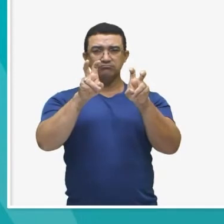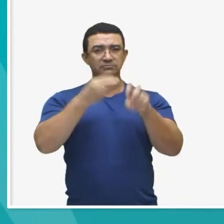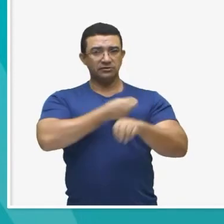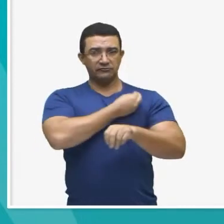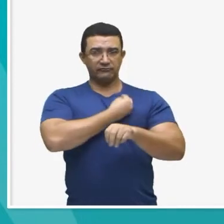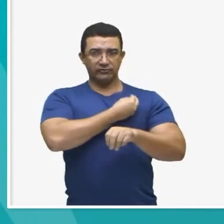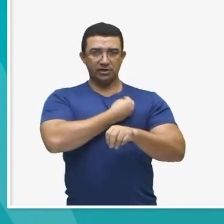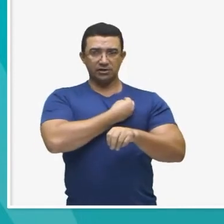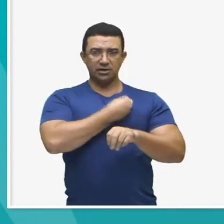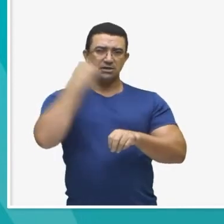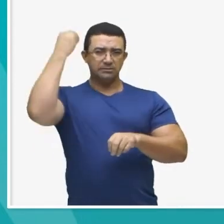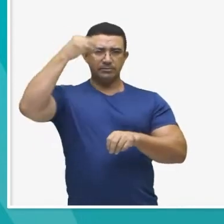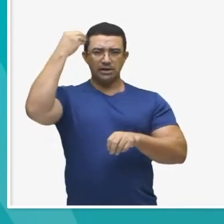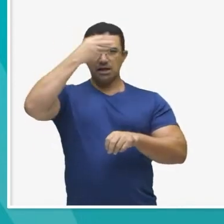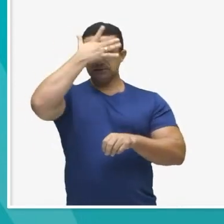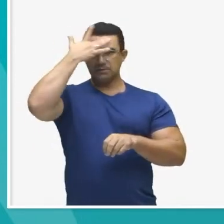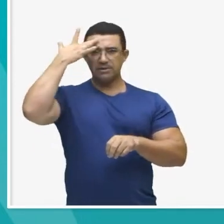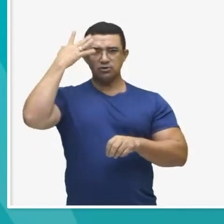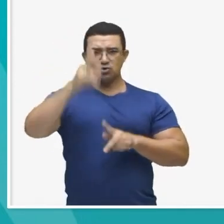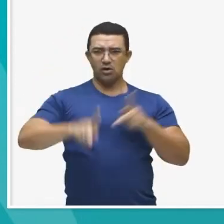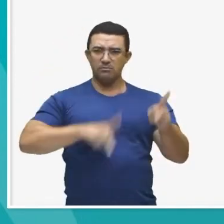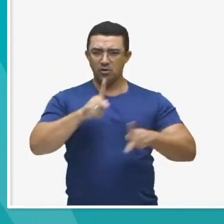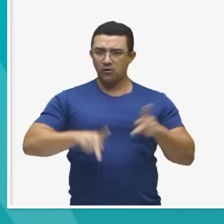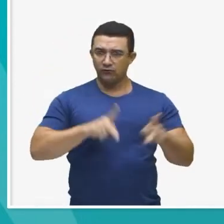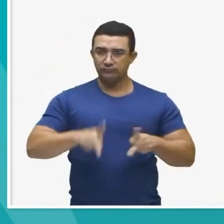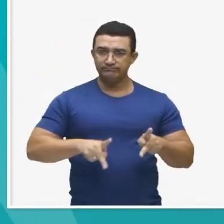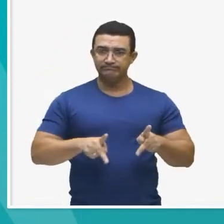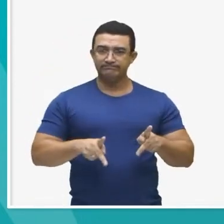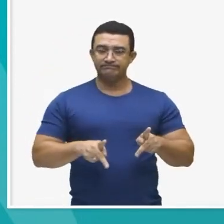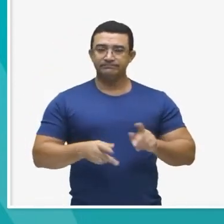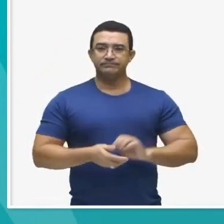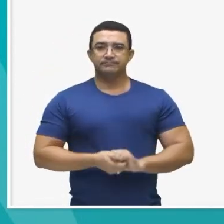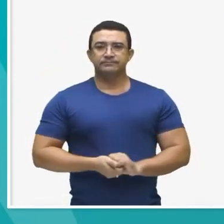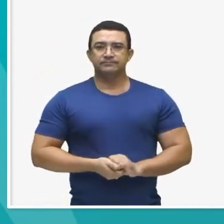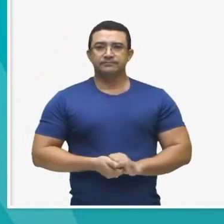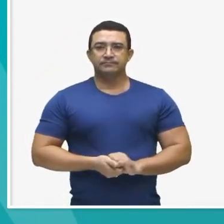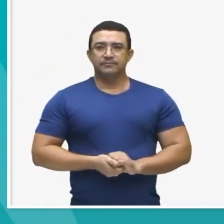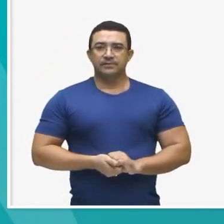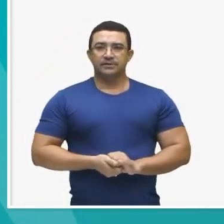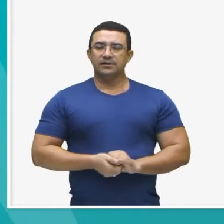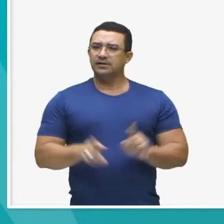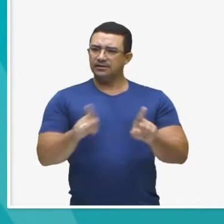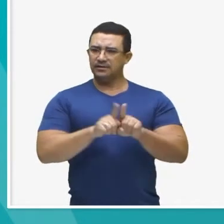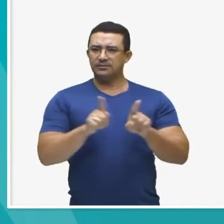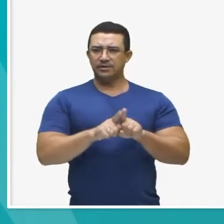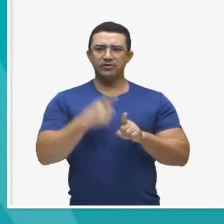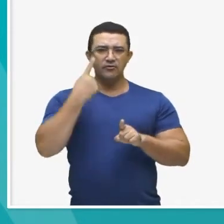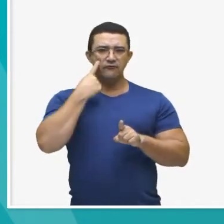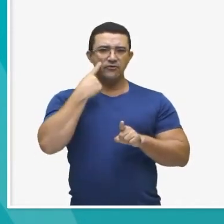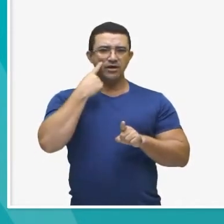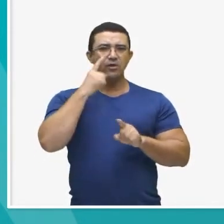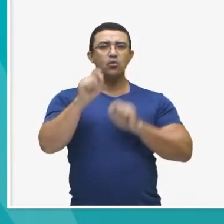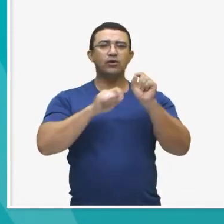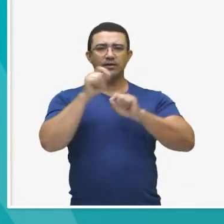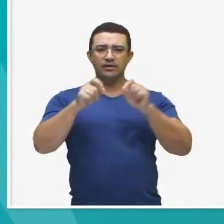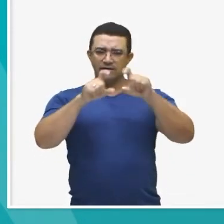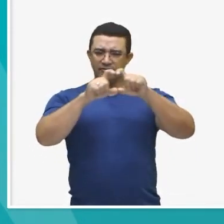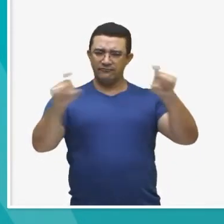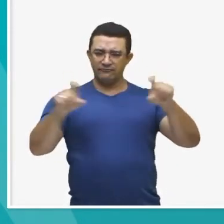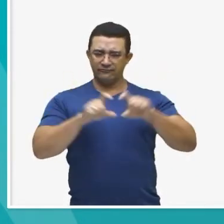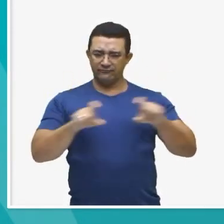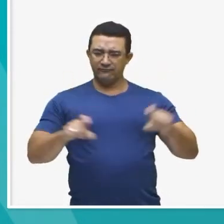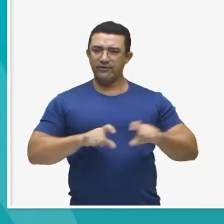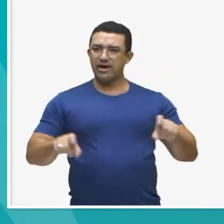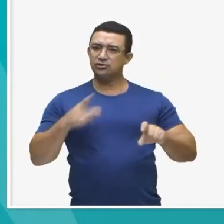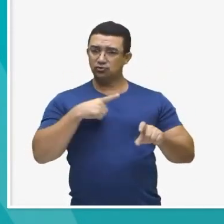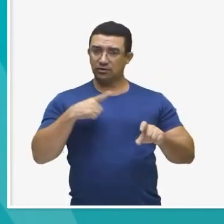sobre temáticas, né? Essa questão de denunciar está presente, mas a gente vê que esse verso vai ser um verso que tem uma